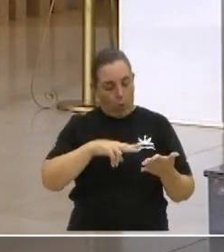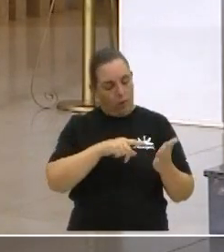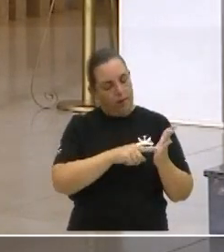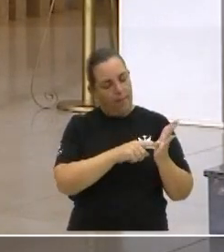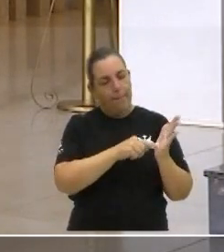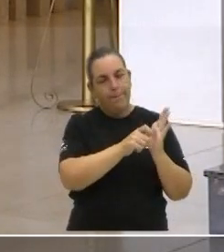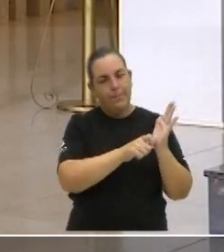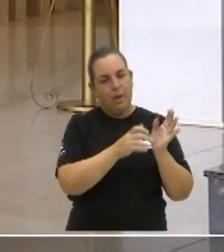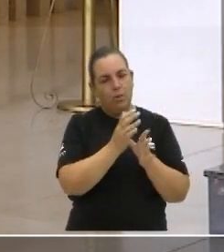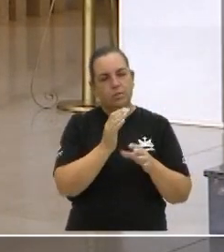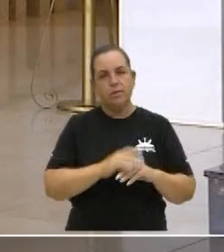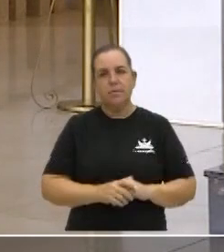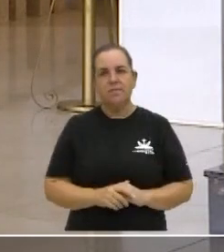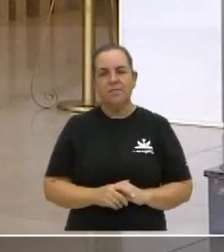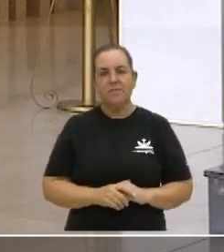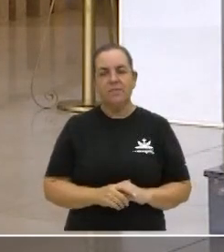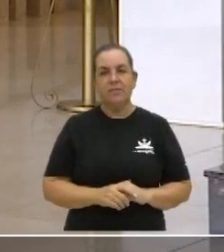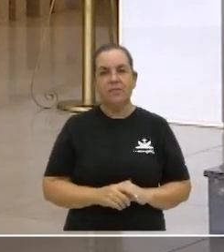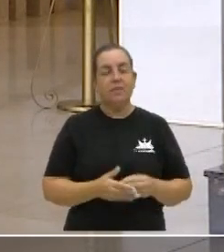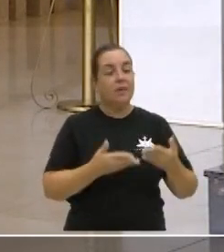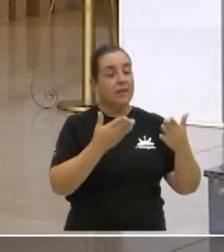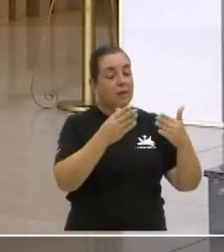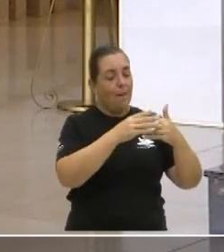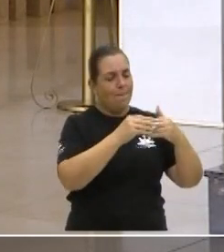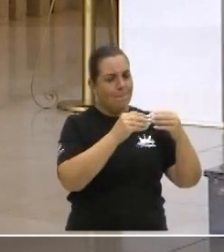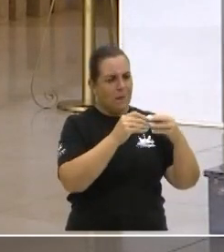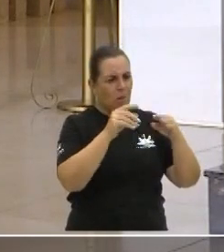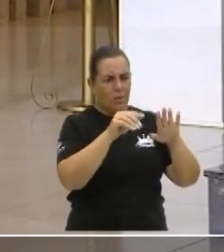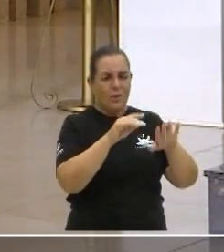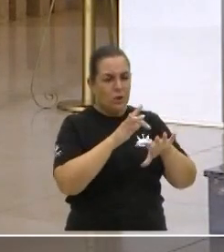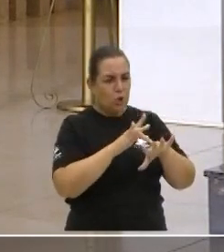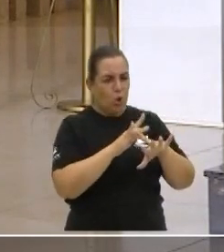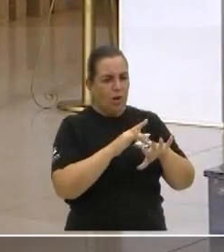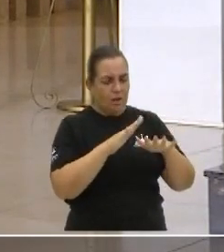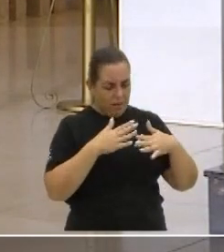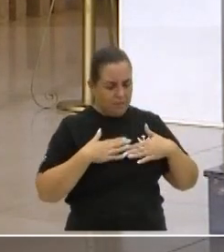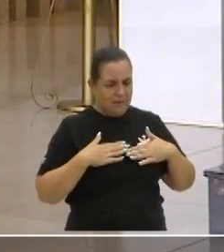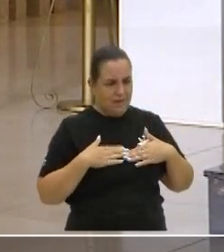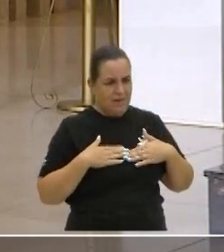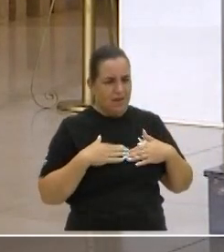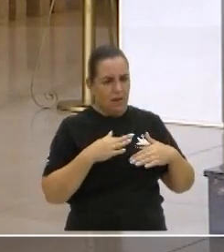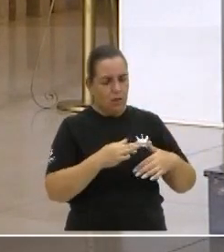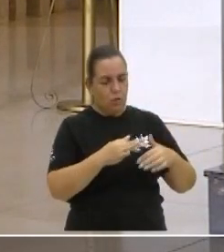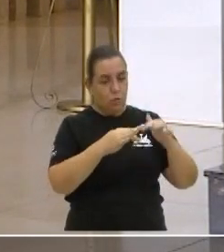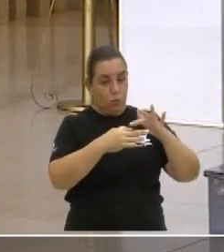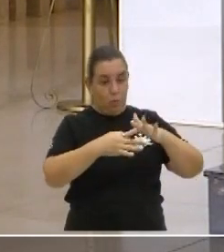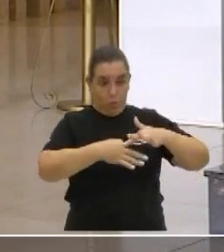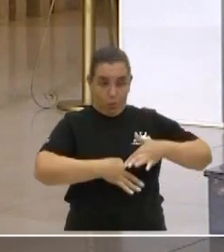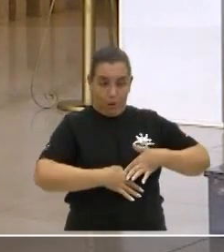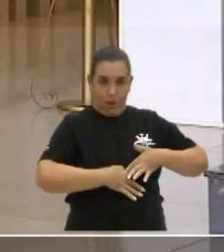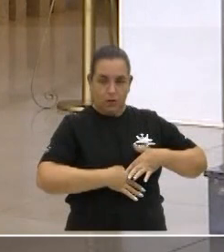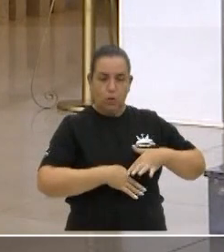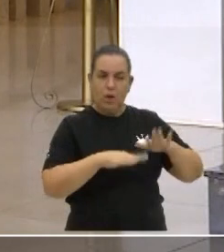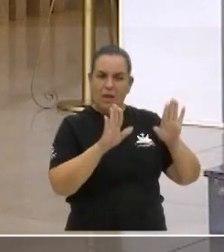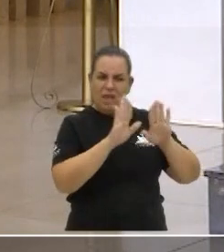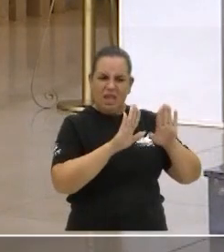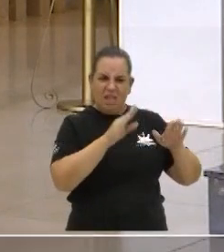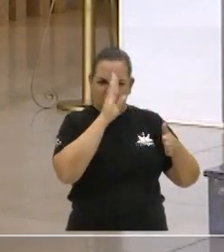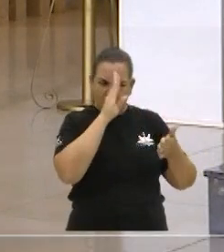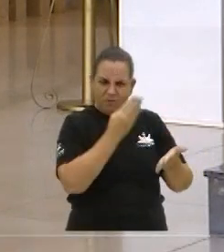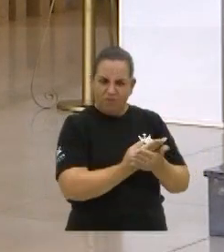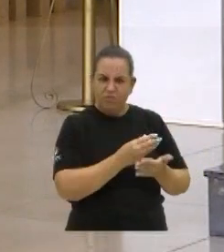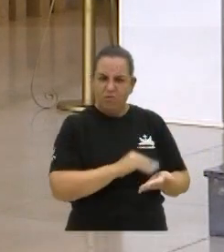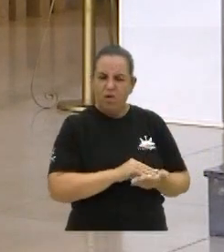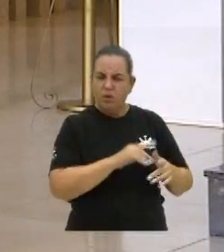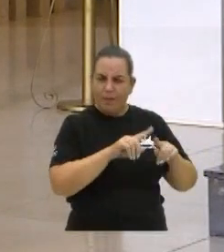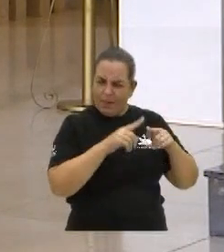minhas mãos, estende a tua mão e coloca-a no meu lado, e não sejas incrédulo,